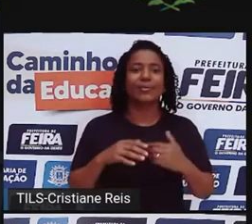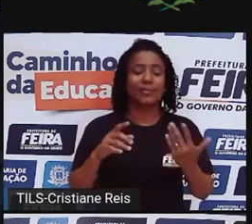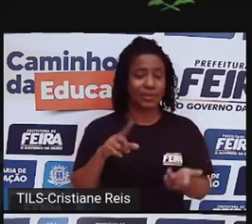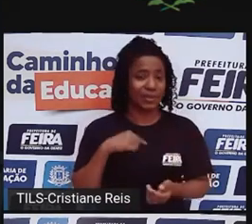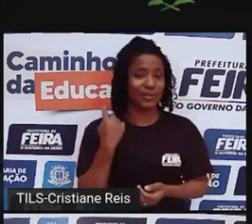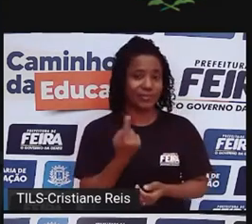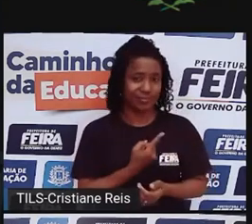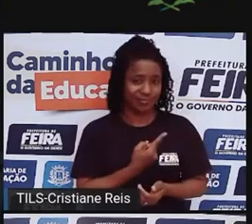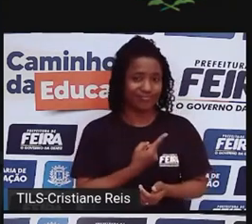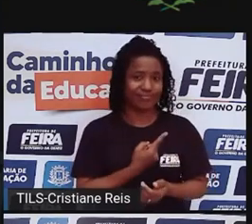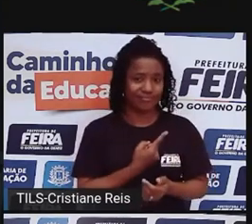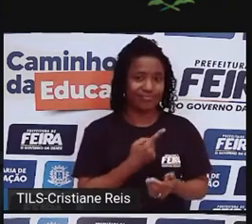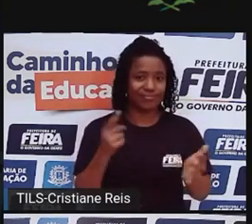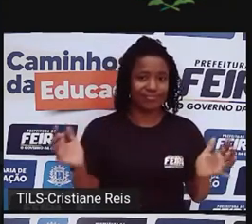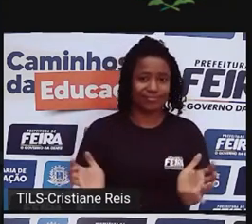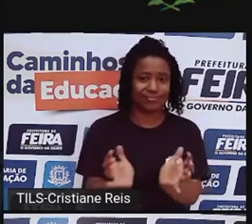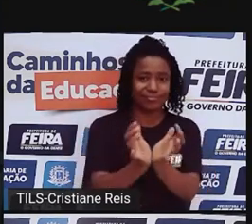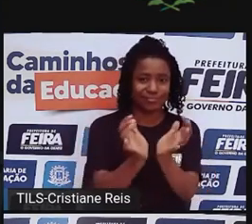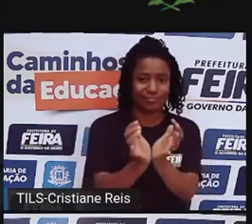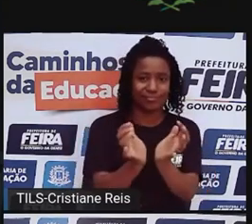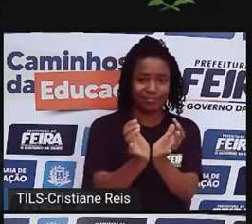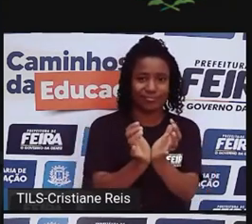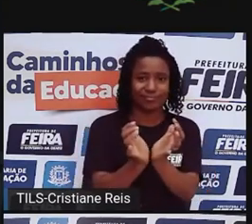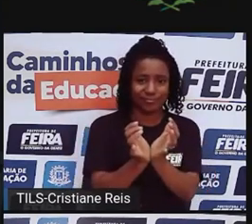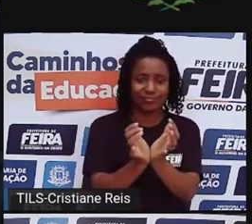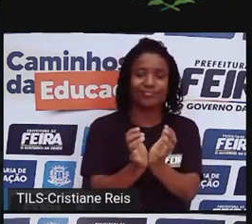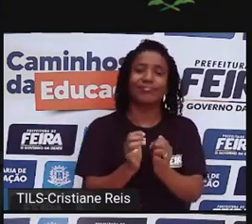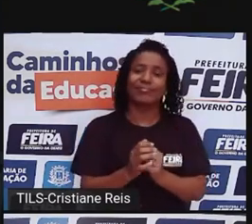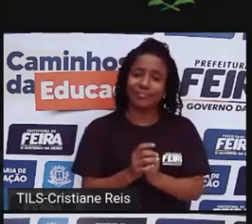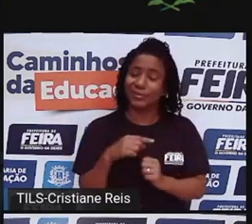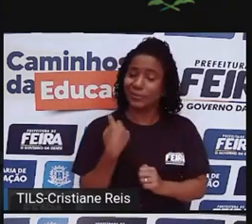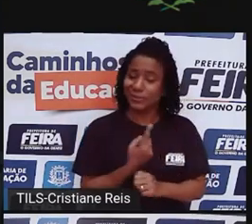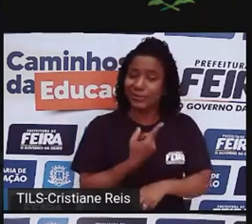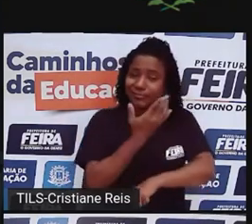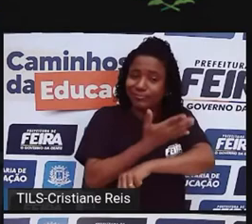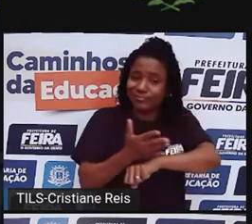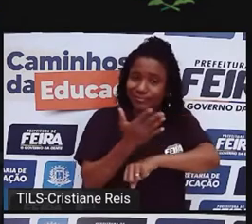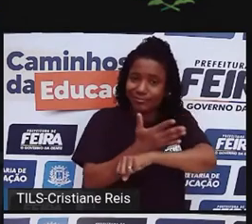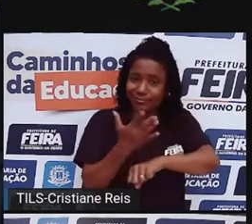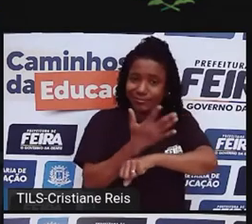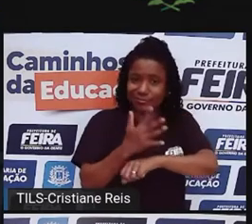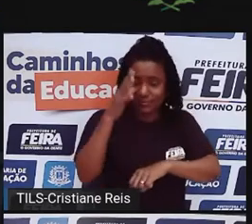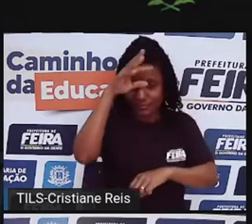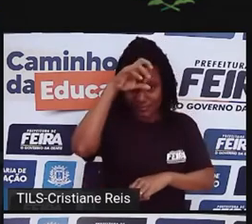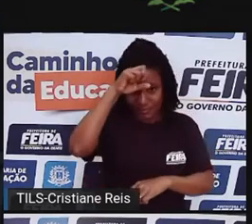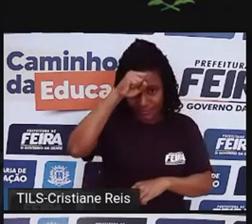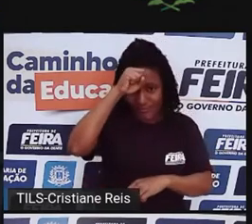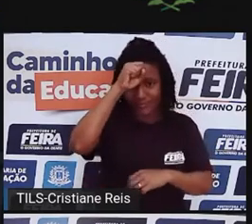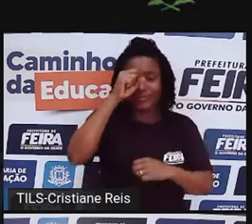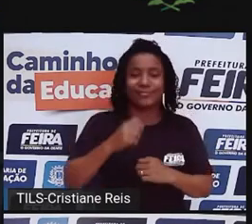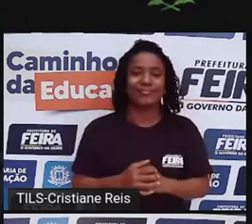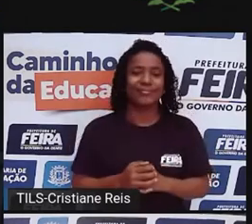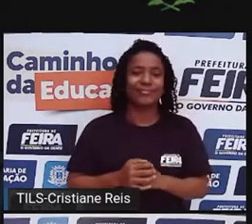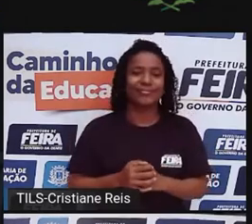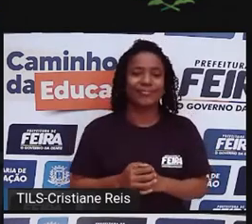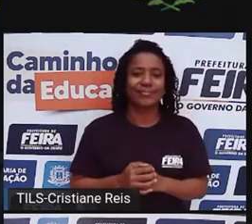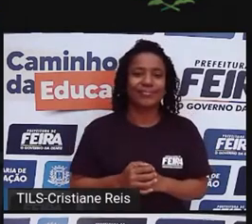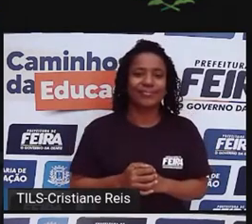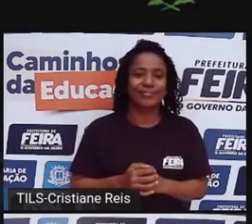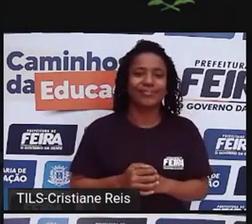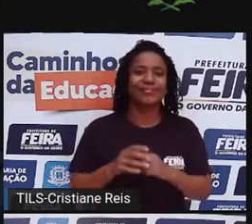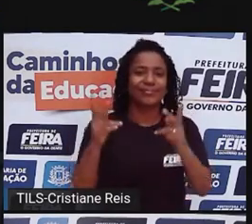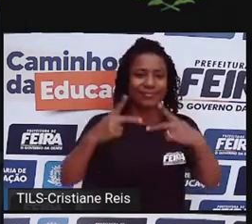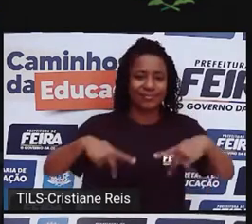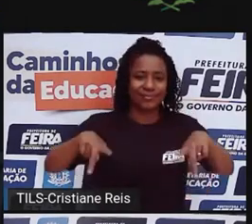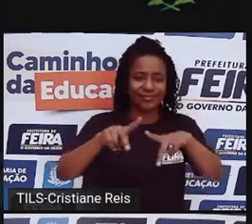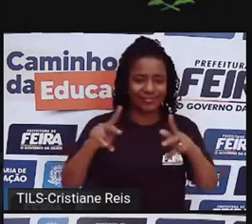invisibilizado. Apesar de tudo, a gente ainda é muito invisibilizado, mas somos um povo muito grande, é uma população muito grande,